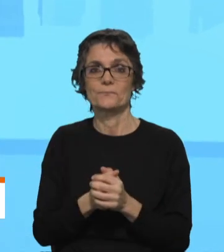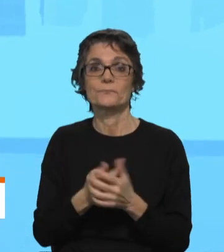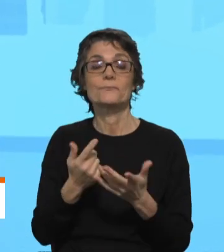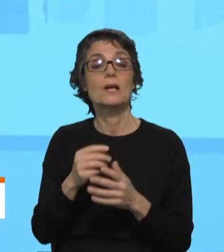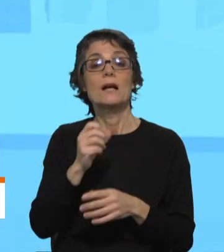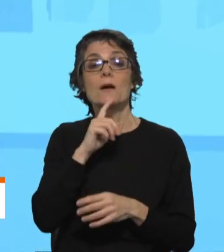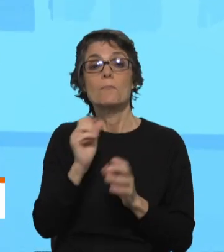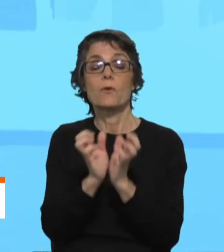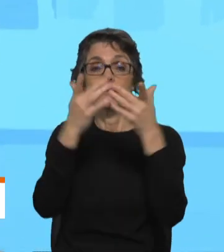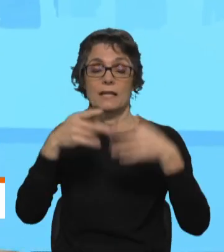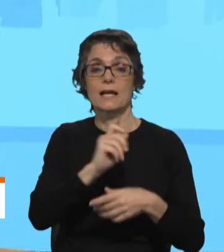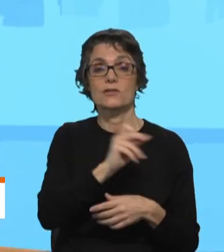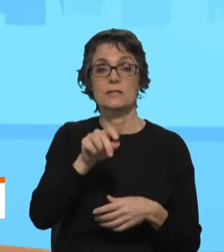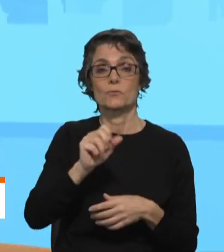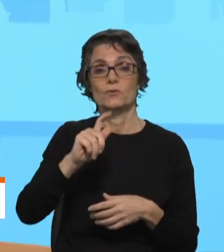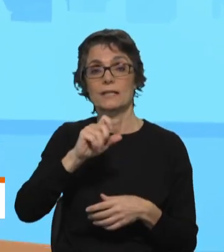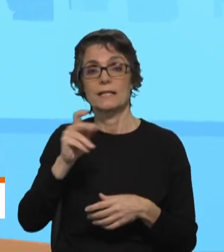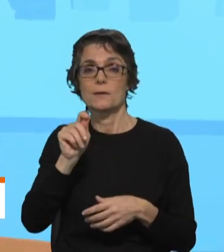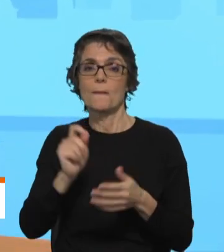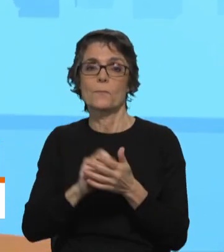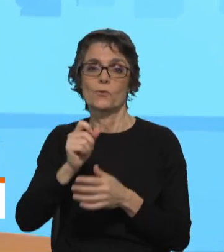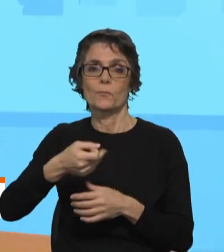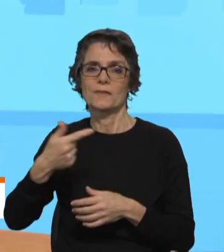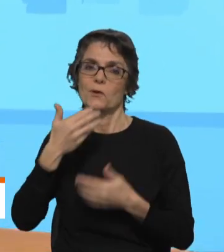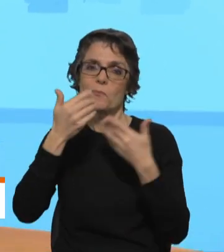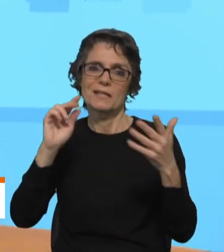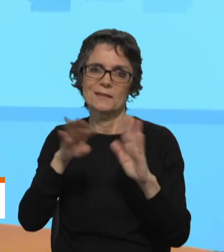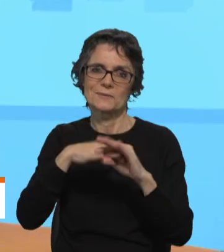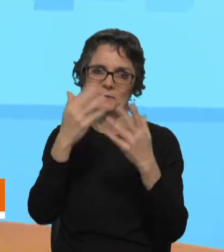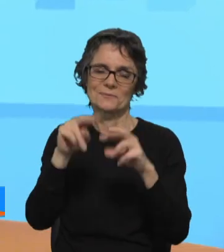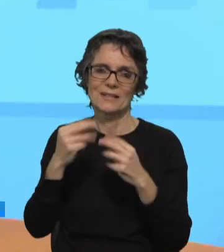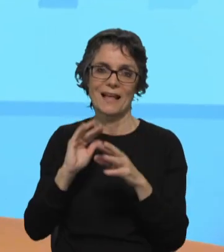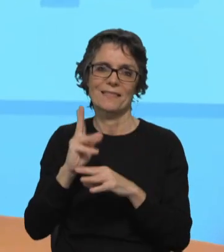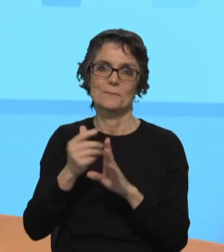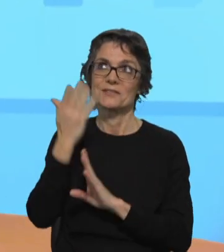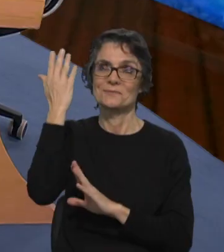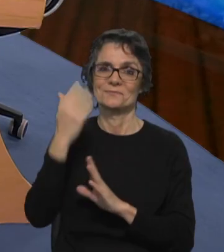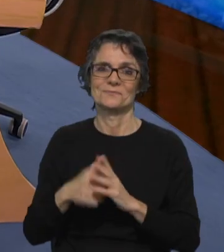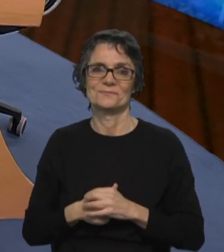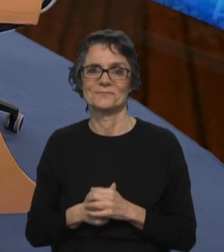agência.eclesia.pt. Obrigada por ter estado connosco. Até amanhã, se Deus quiser.